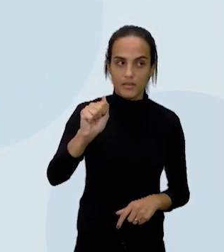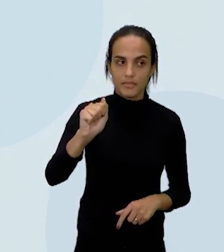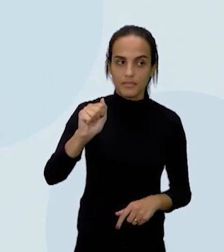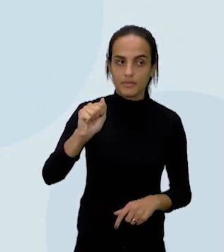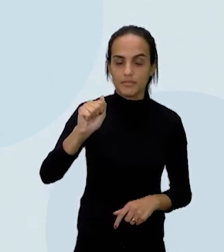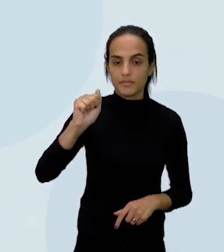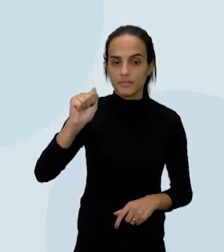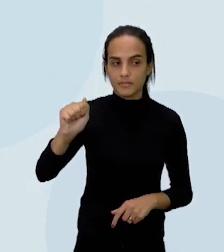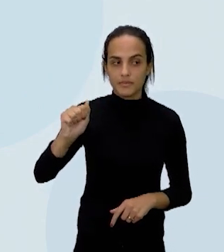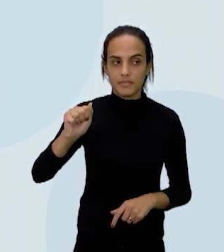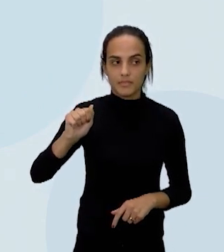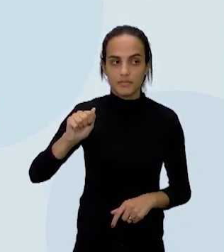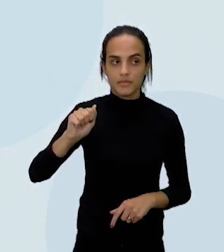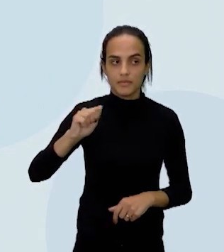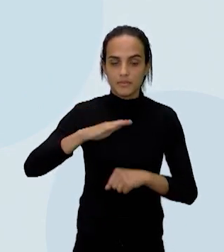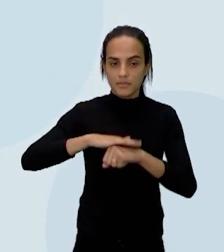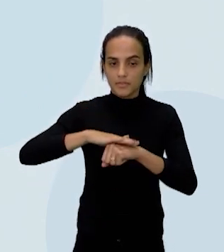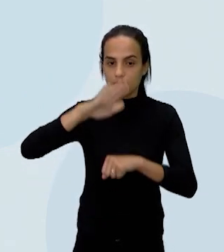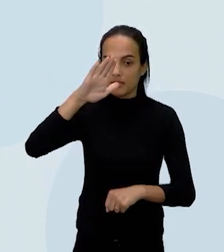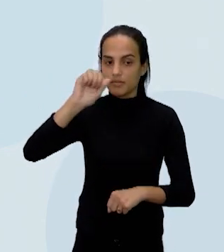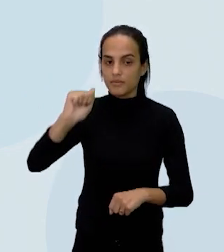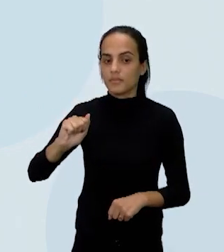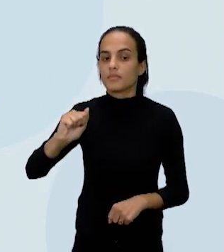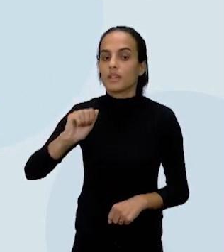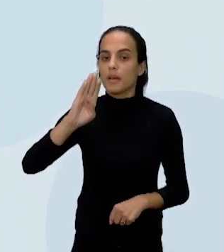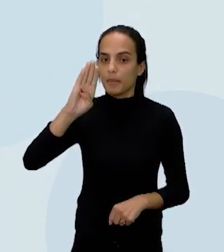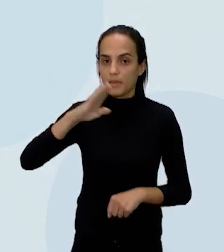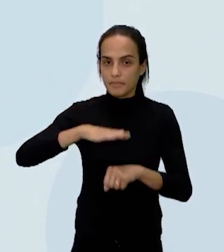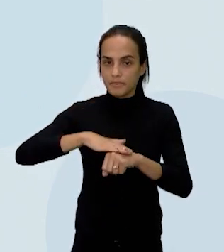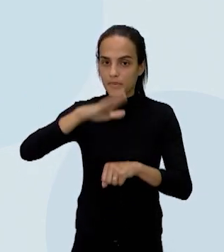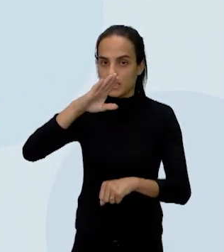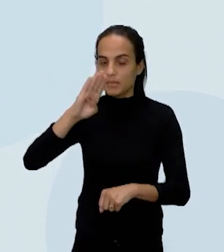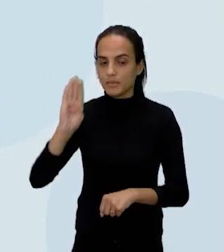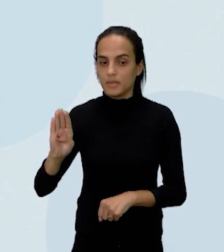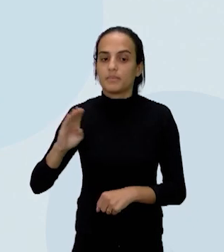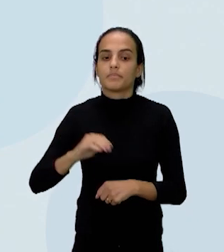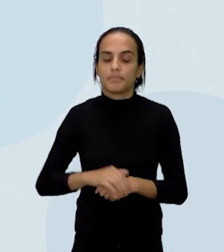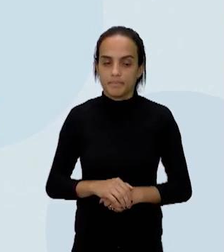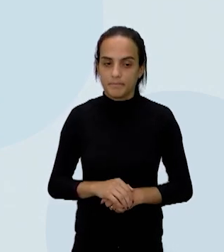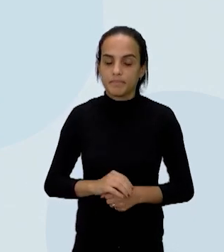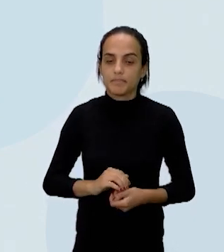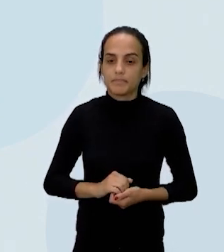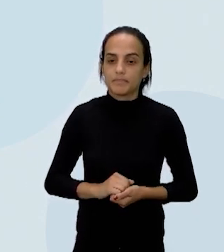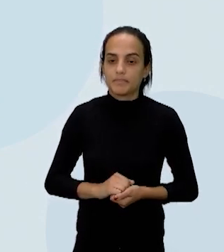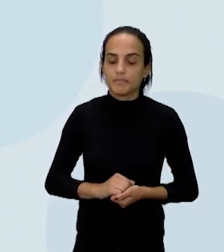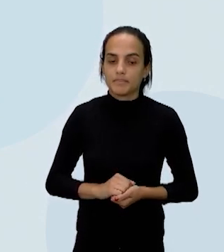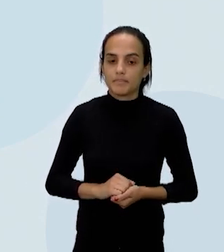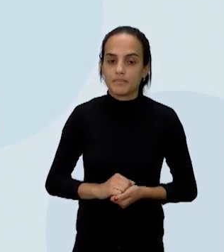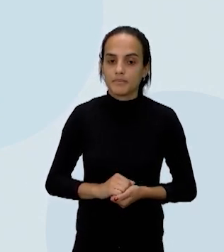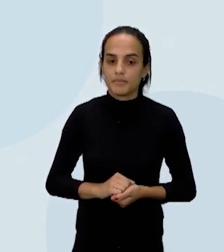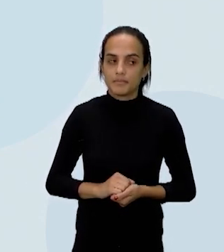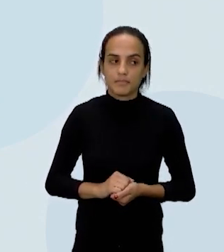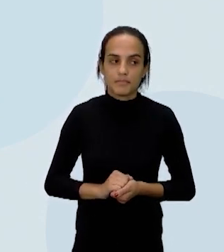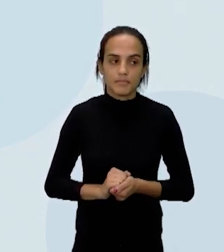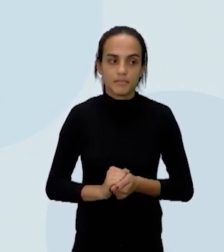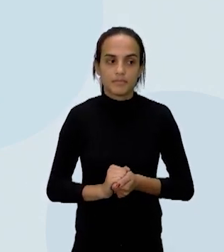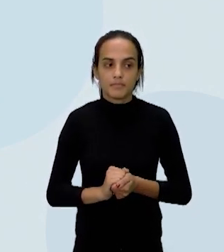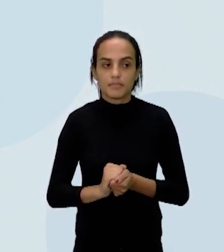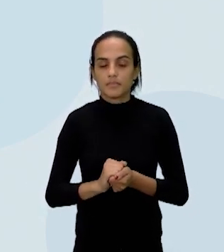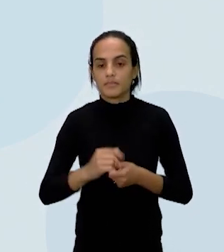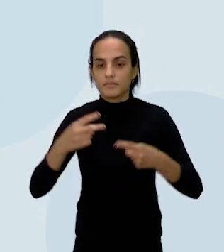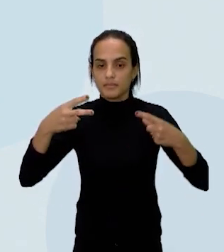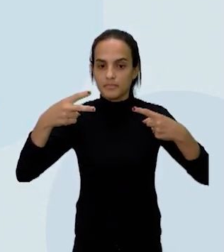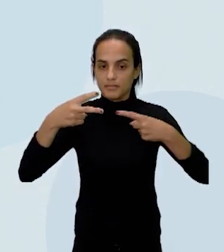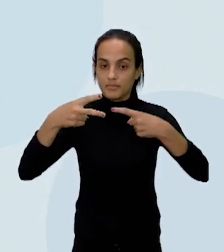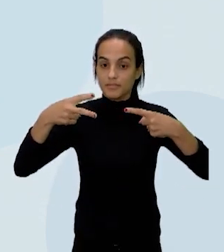bezinho. Então, na verdade, aí são dois reagentes, o reagente A e o reagente B. E essa setinha dupla, que ela